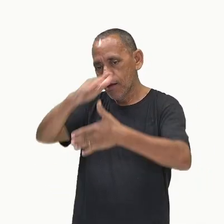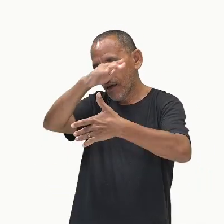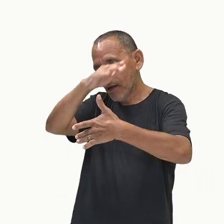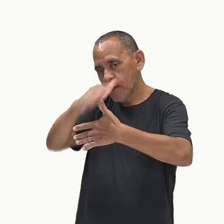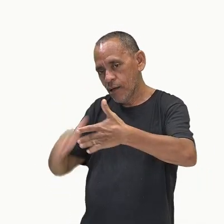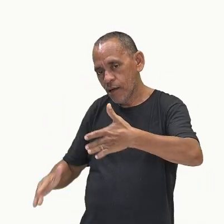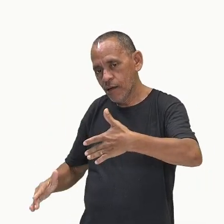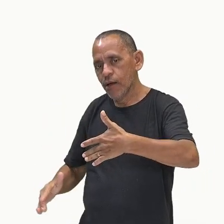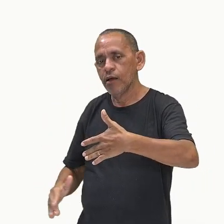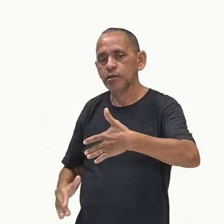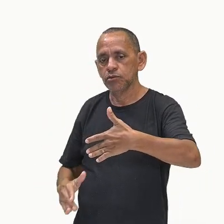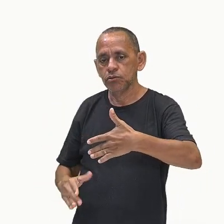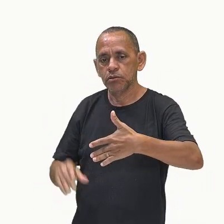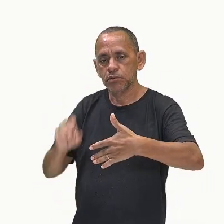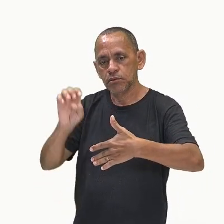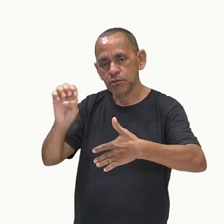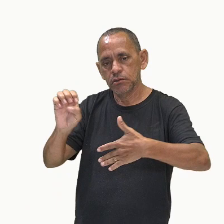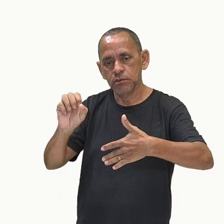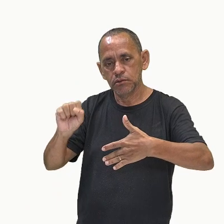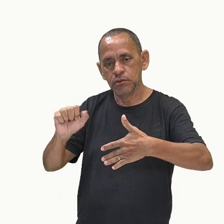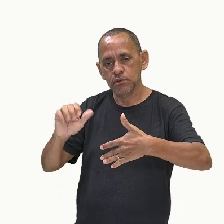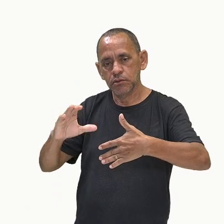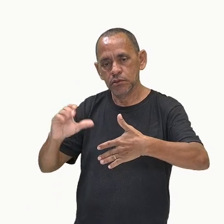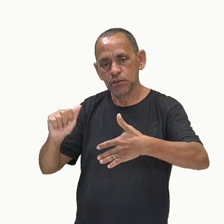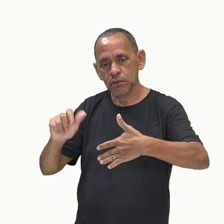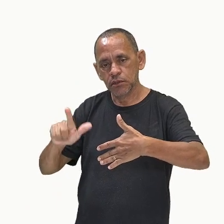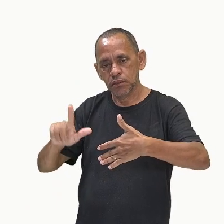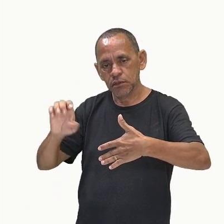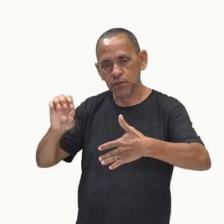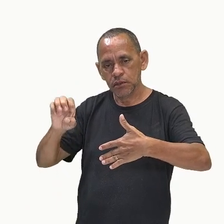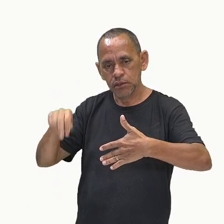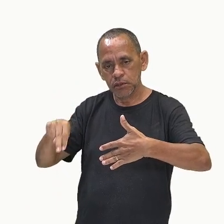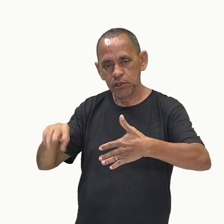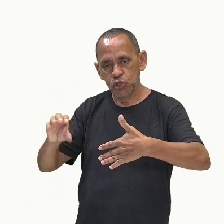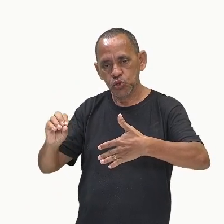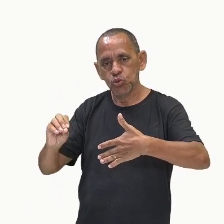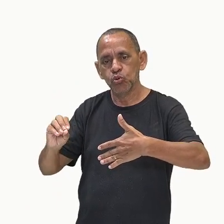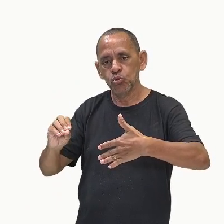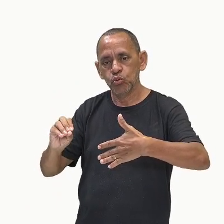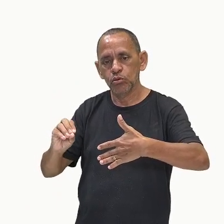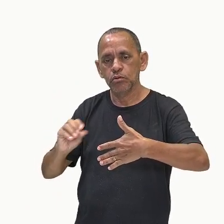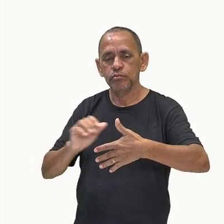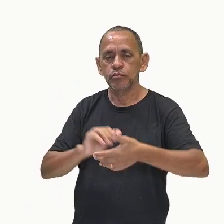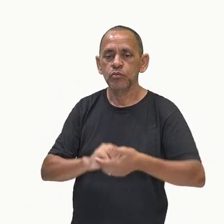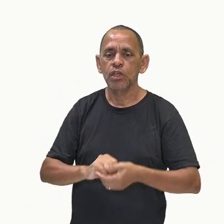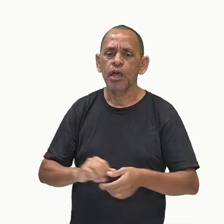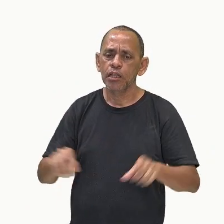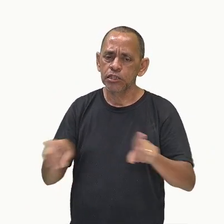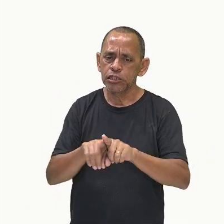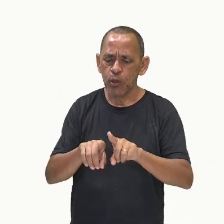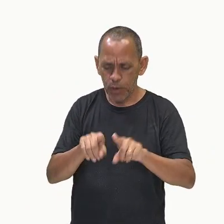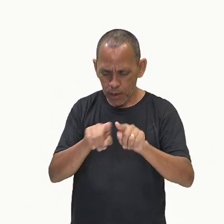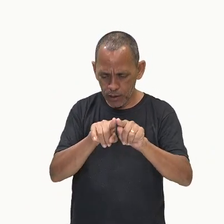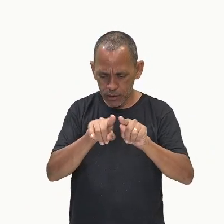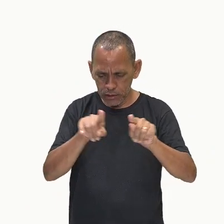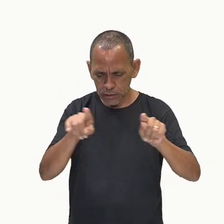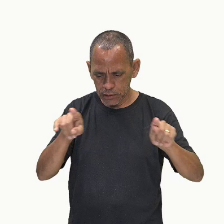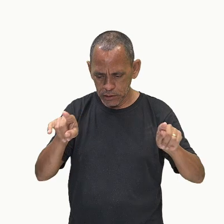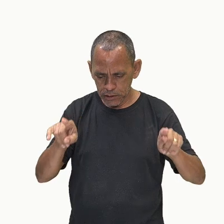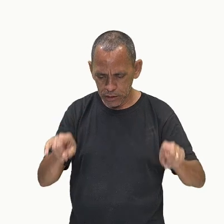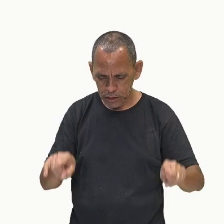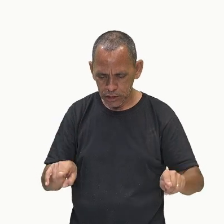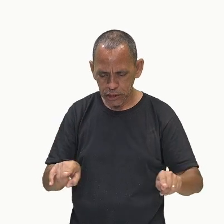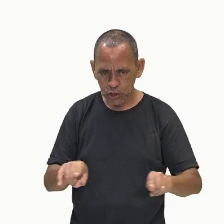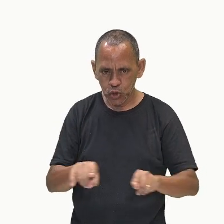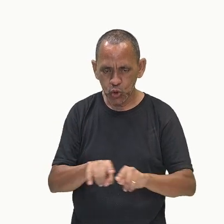é raiz de 45. E é retângulo porque o maior lado